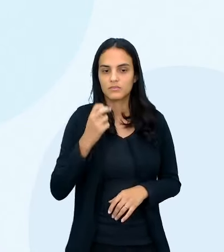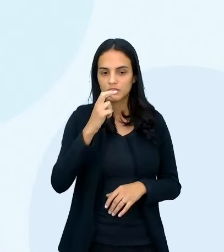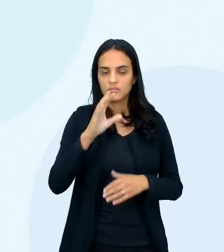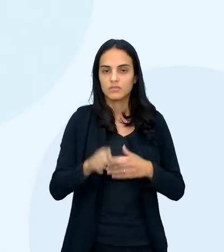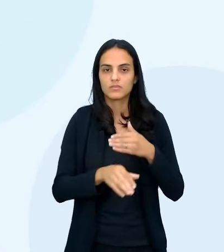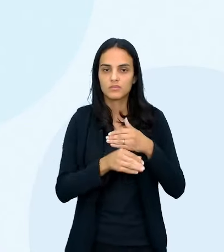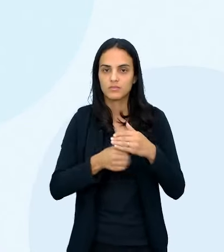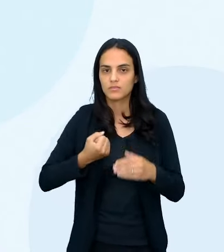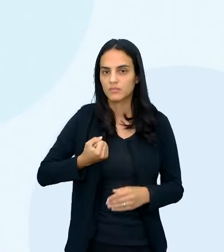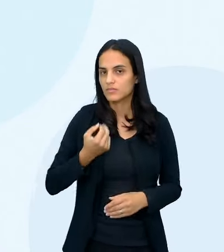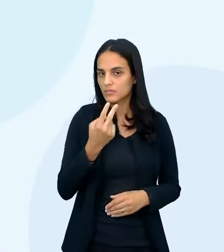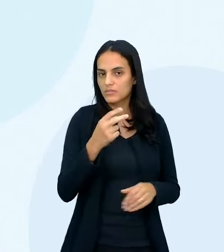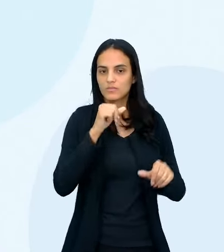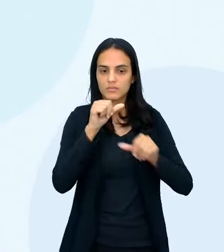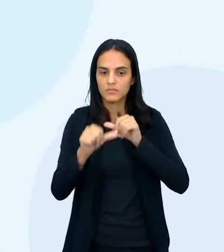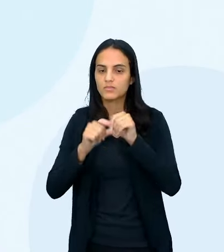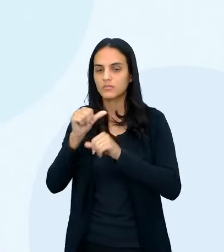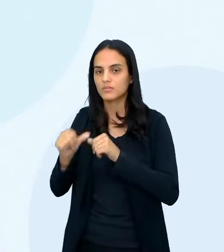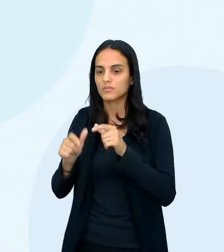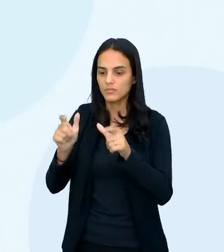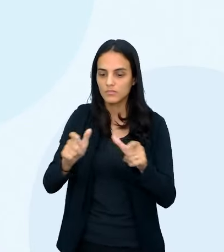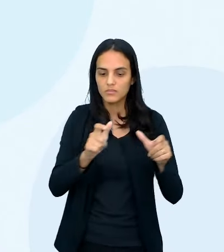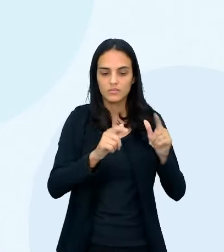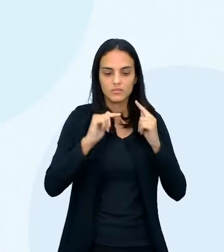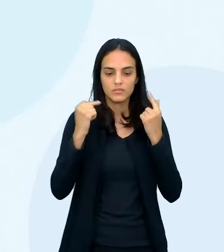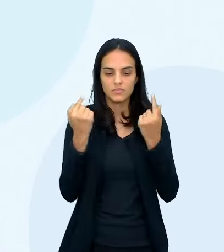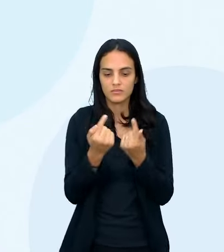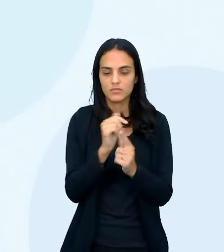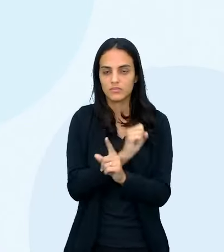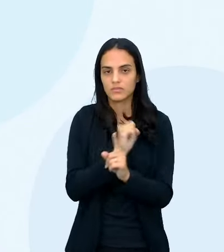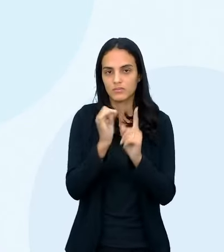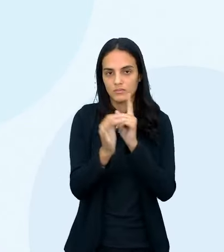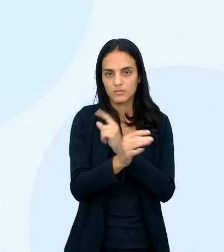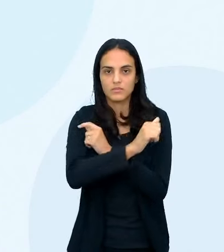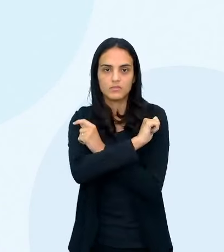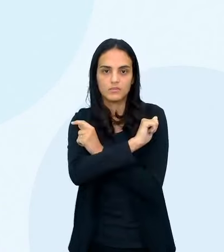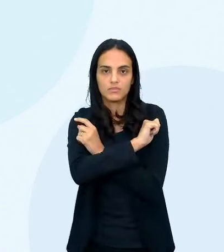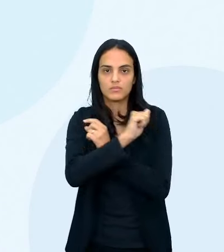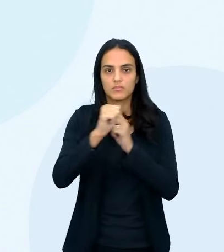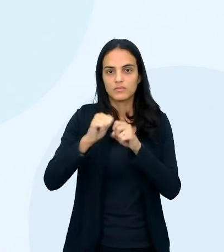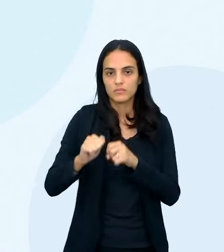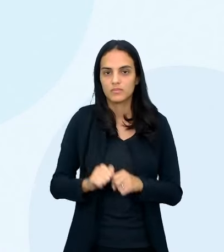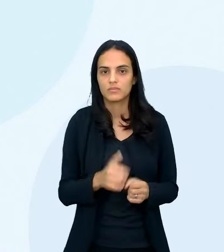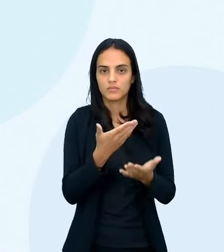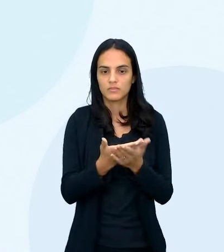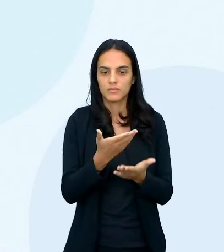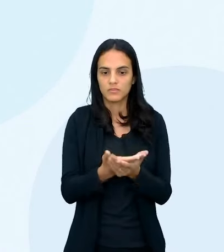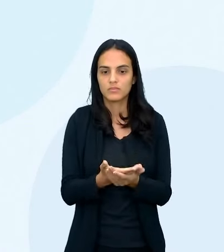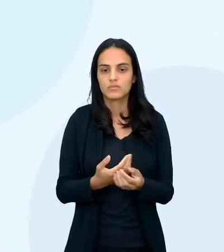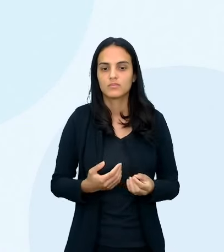componente 2, Transformações do Espaço Geográfico e Sociedade, os estudantes farão um estudo do meio.